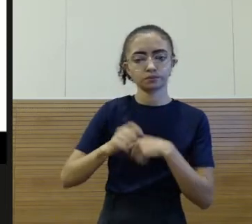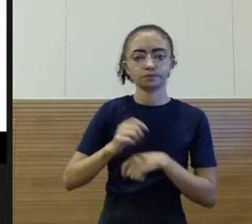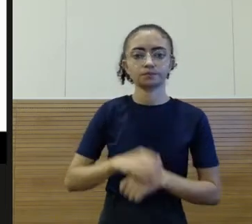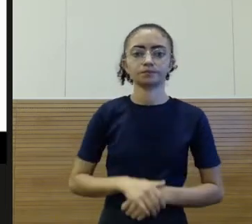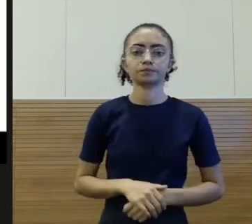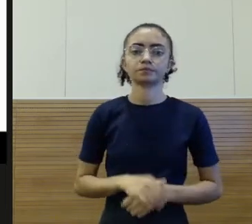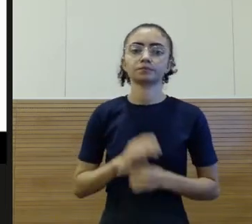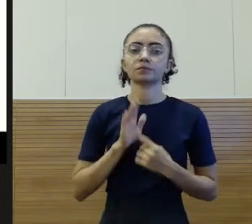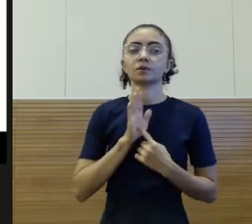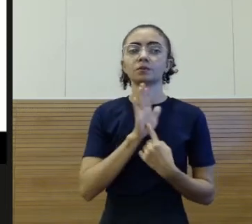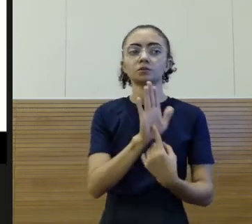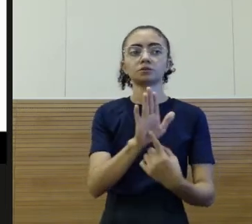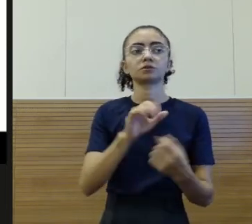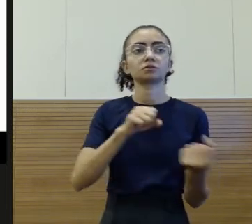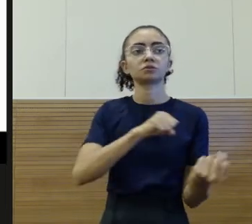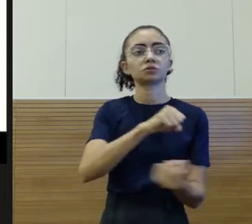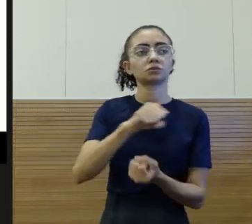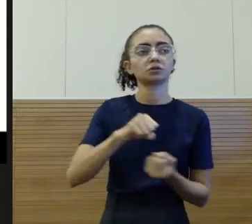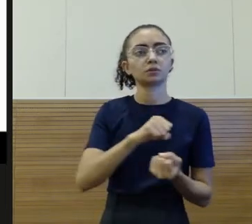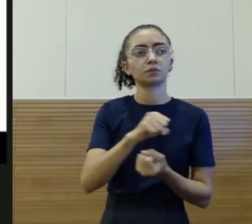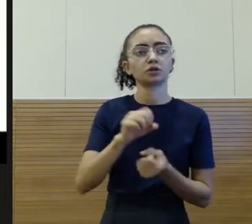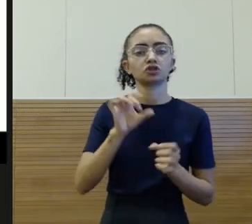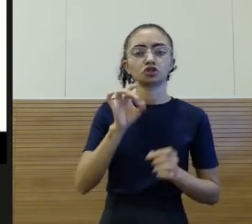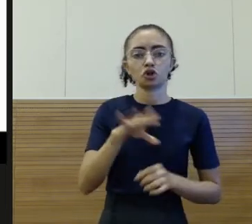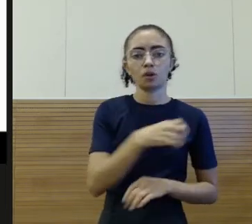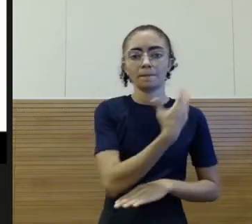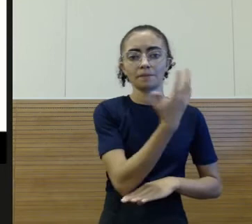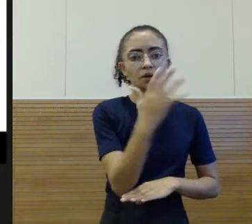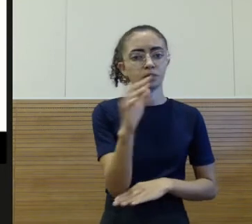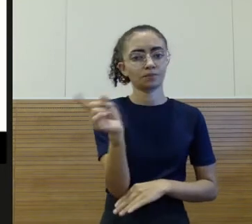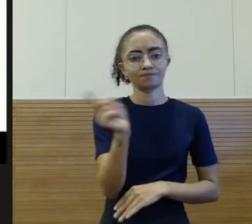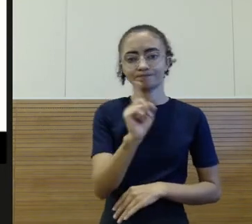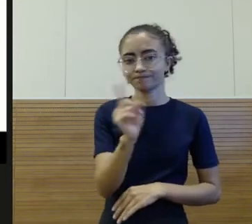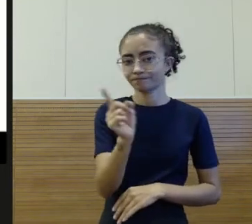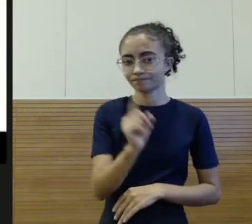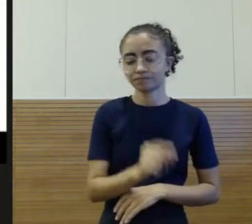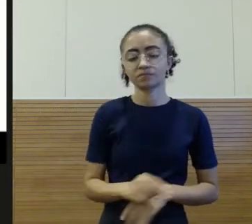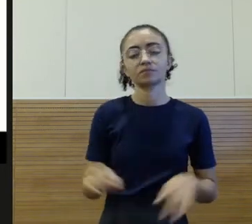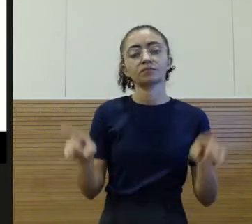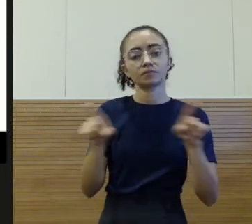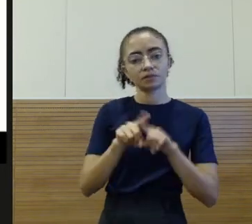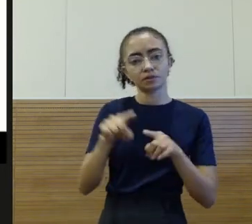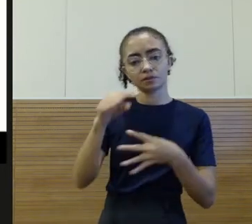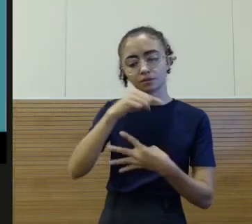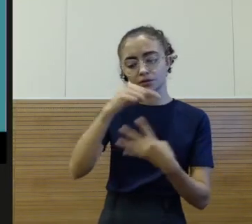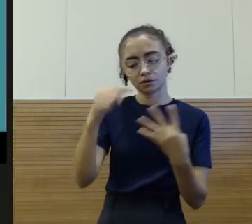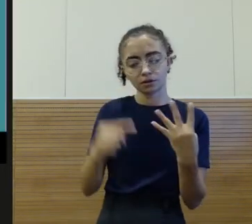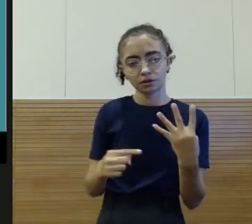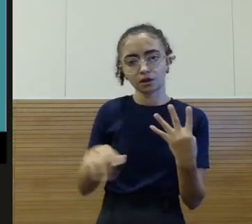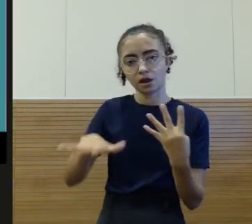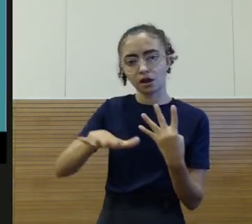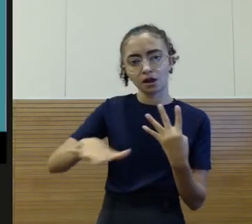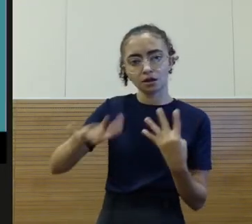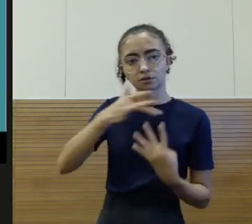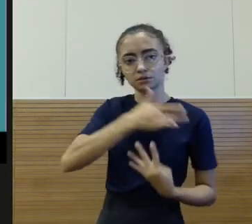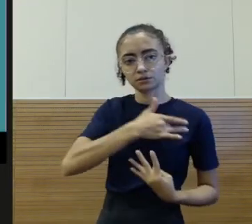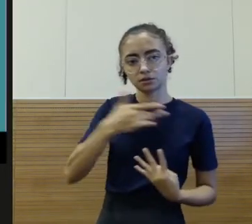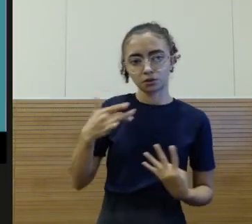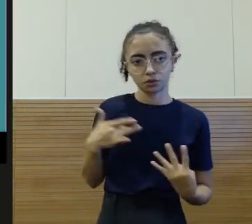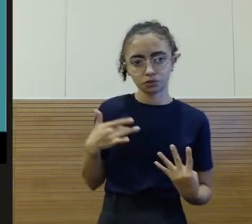mostrando que sustentabilidade não é somente o meio ambiente, mas também as quatro dimensões da saúde, meio